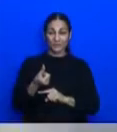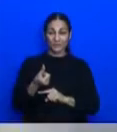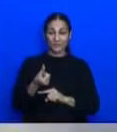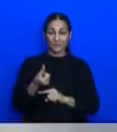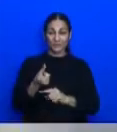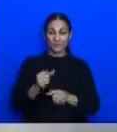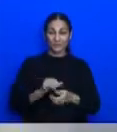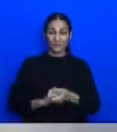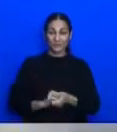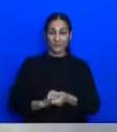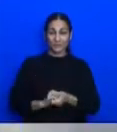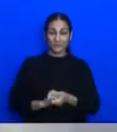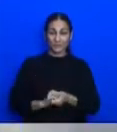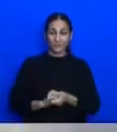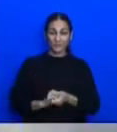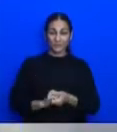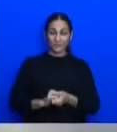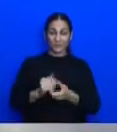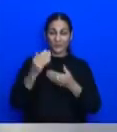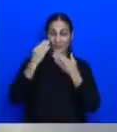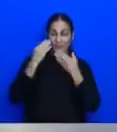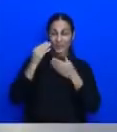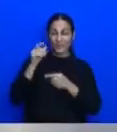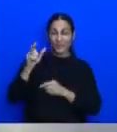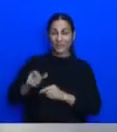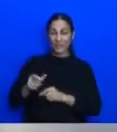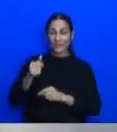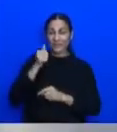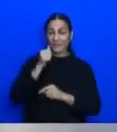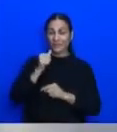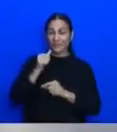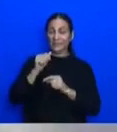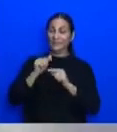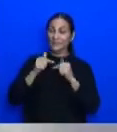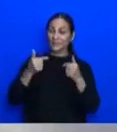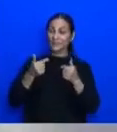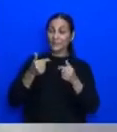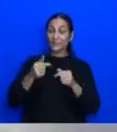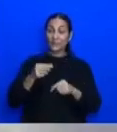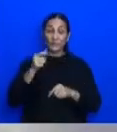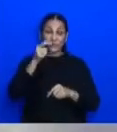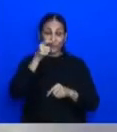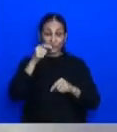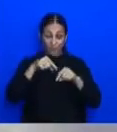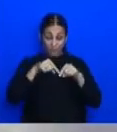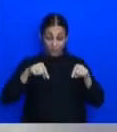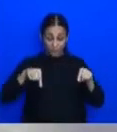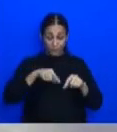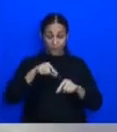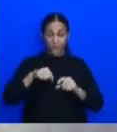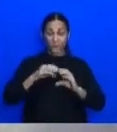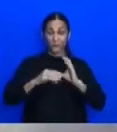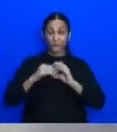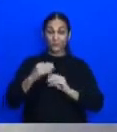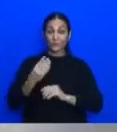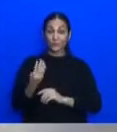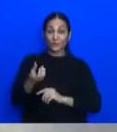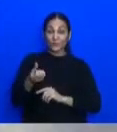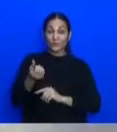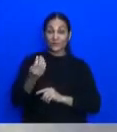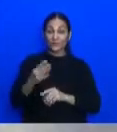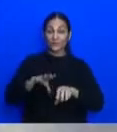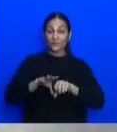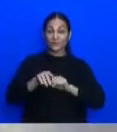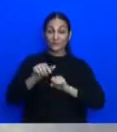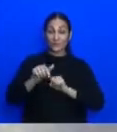diferenciador abaixo do número. Obrigado, Gabriela. Vamos confirmar os números sorteados no concurso 464